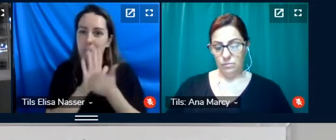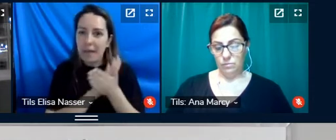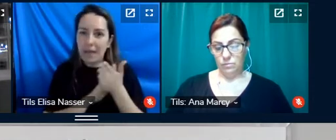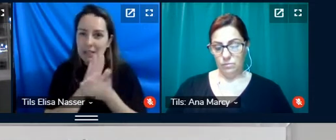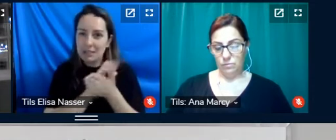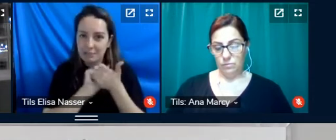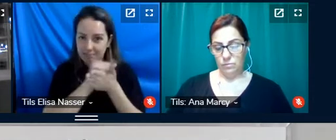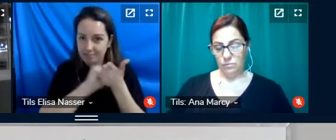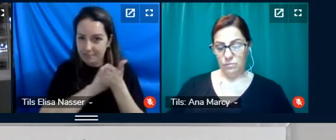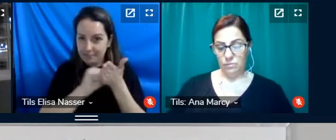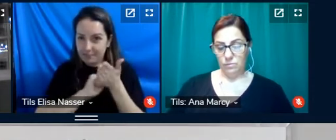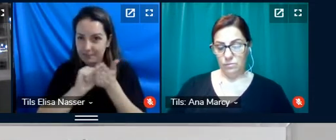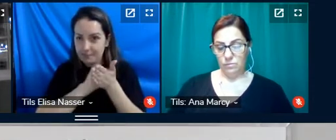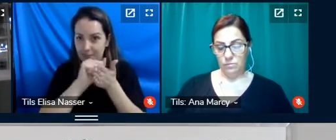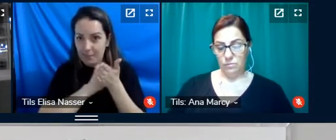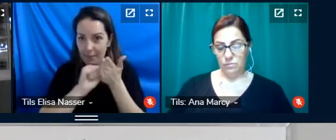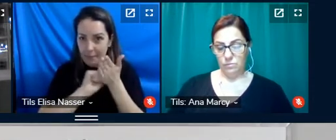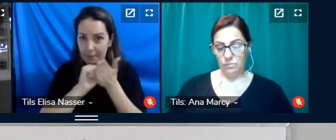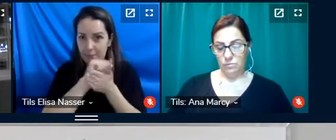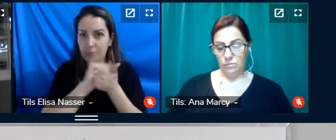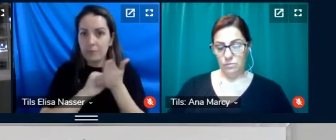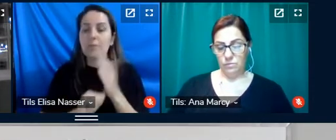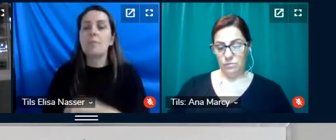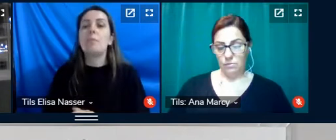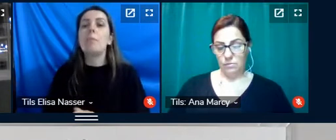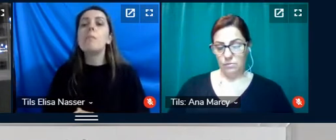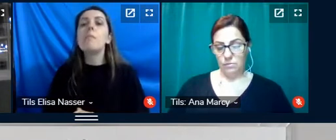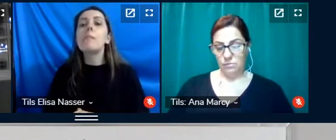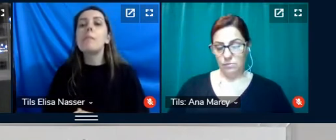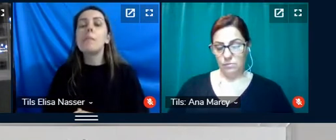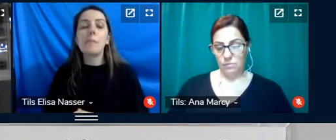porque eu quero deixar esse triângulo aqui.